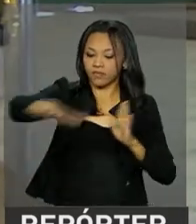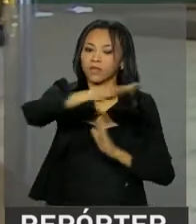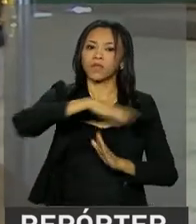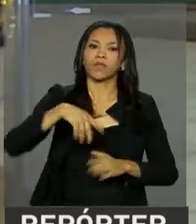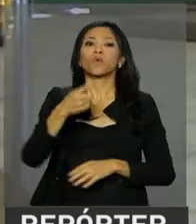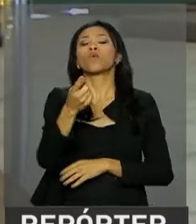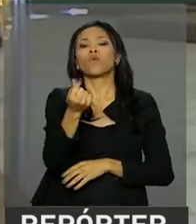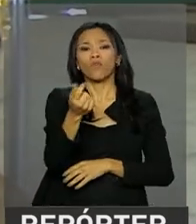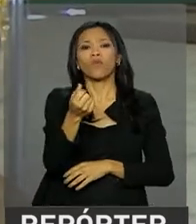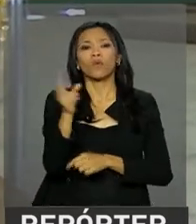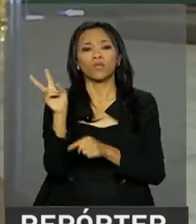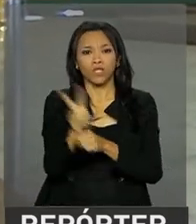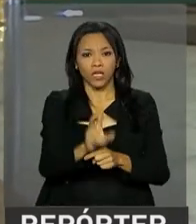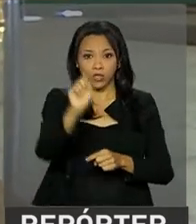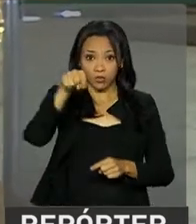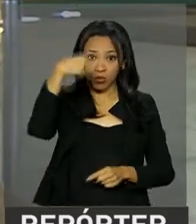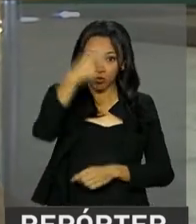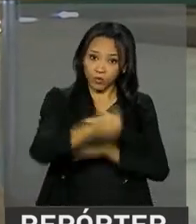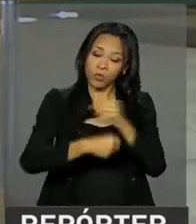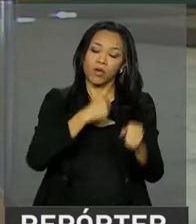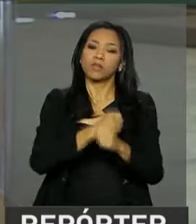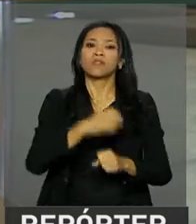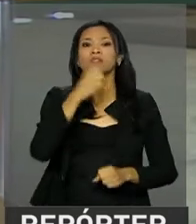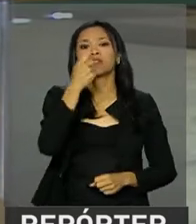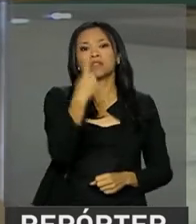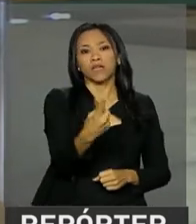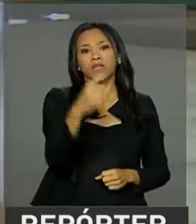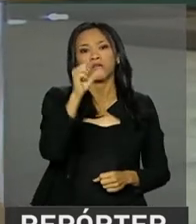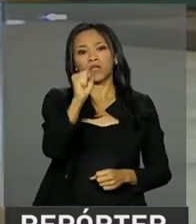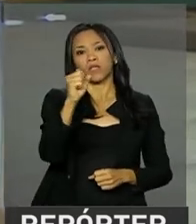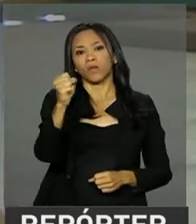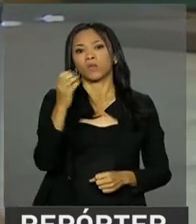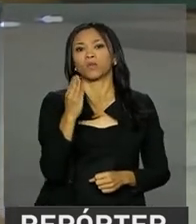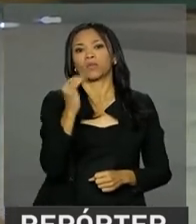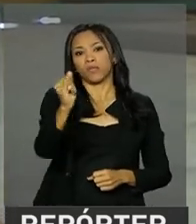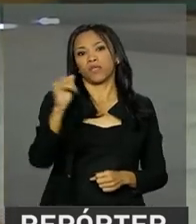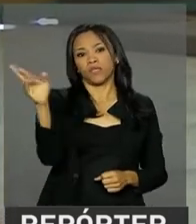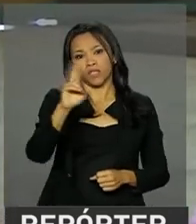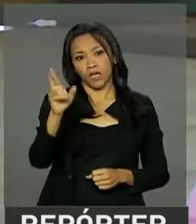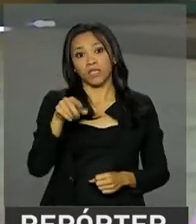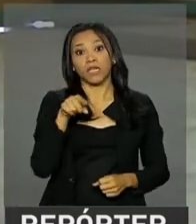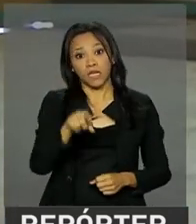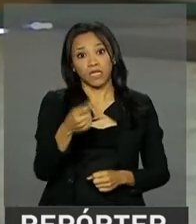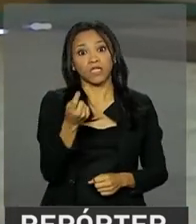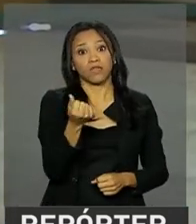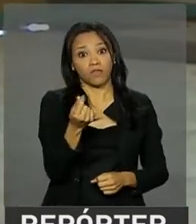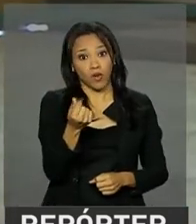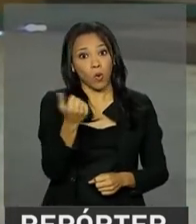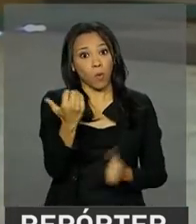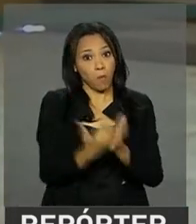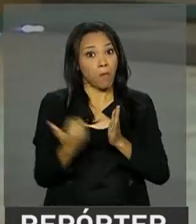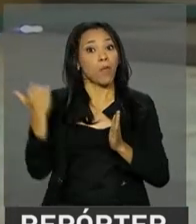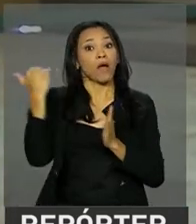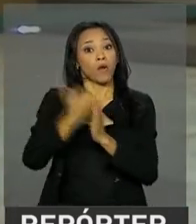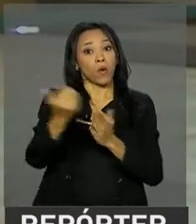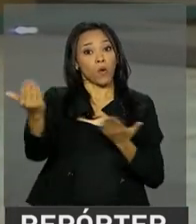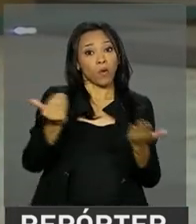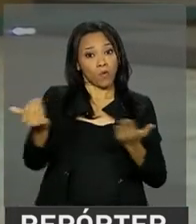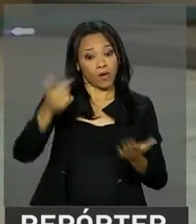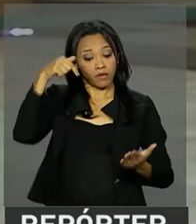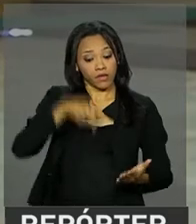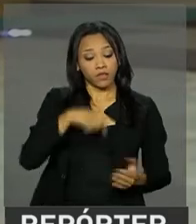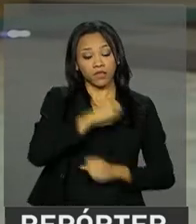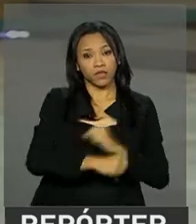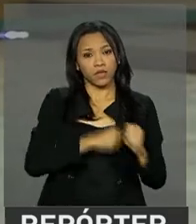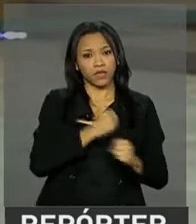agrícola no próximo ano será de 188 bilhões de reais o valor maior do que deste ano que ficou entre